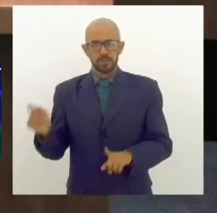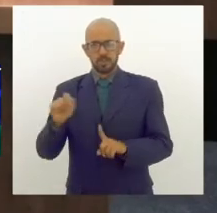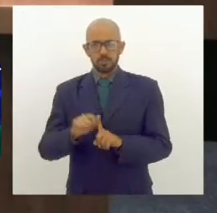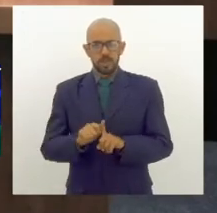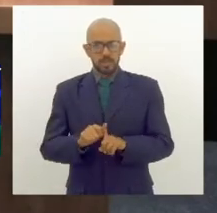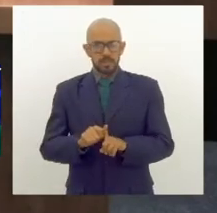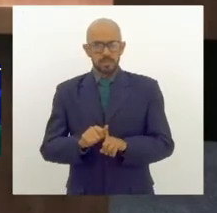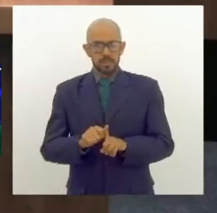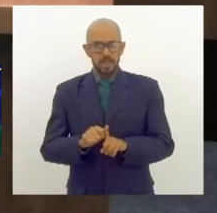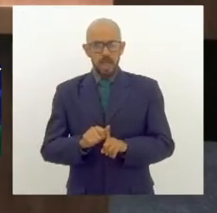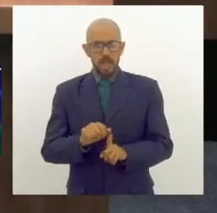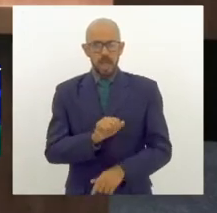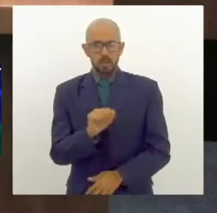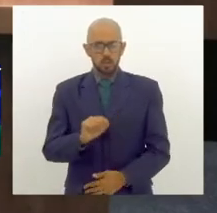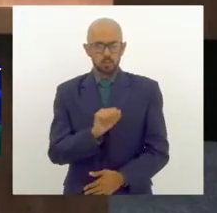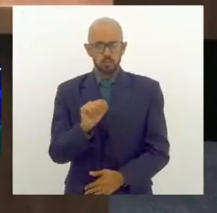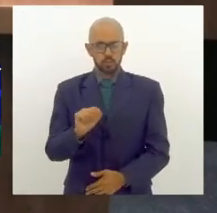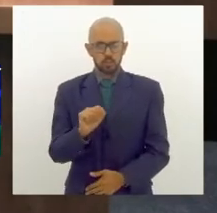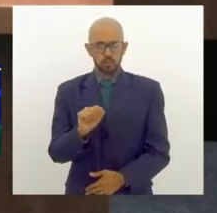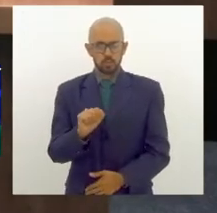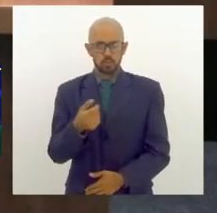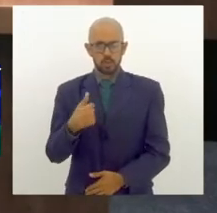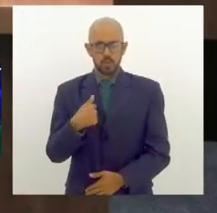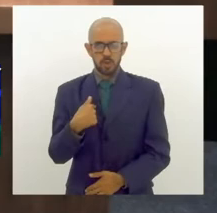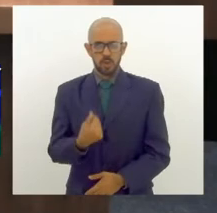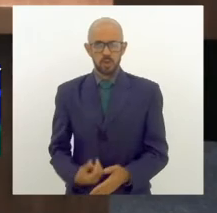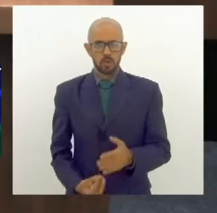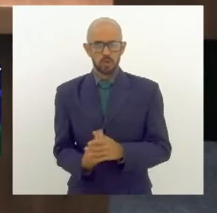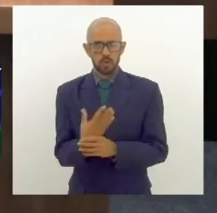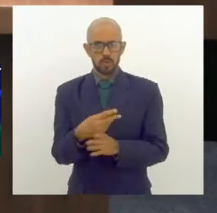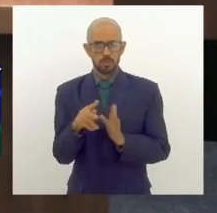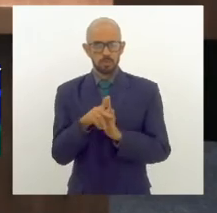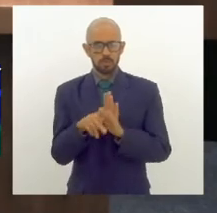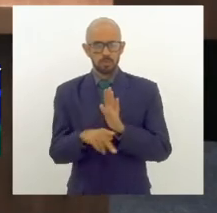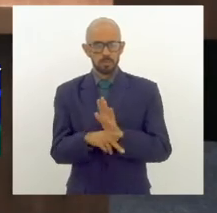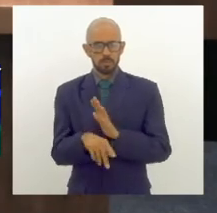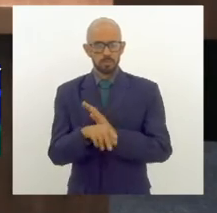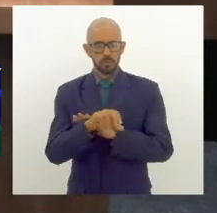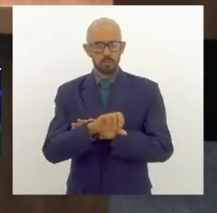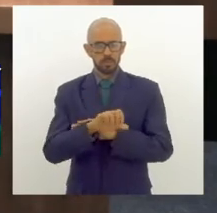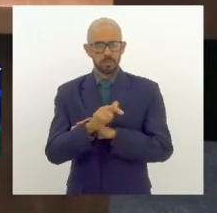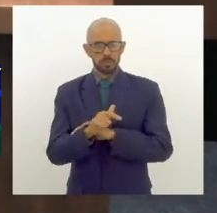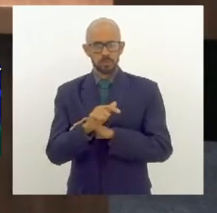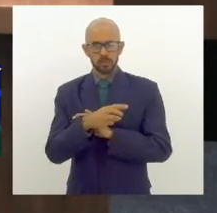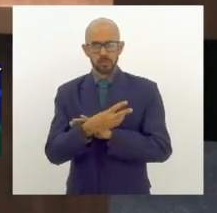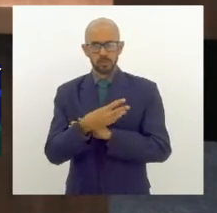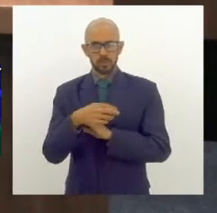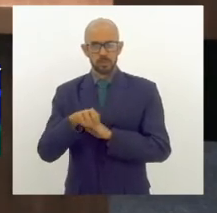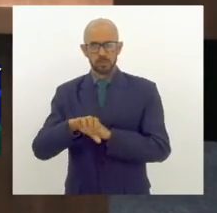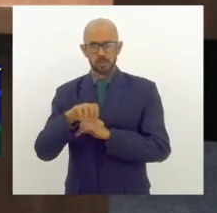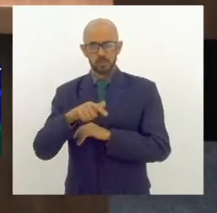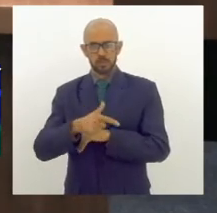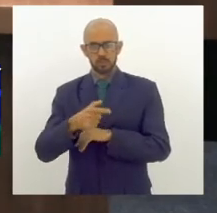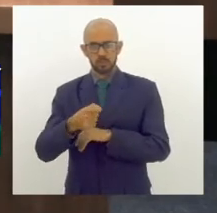agosto, e eu sou autora do projeto 9239 de 2021, que é o